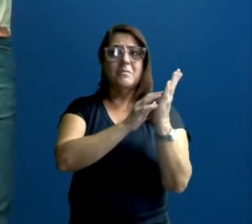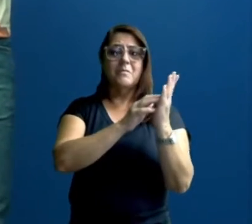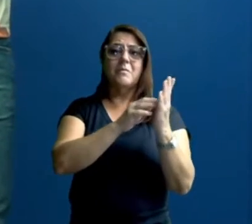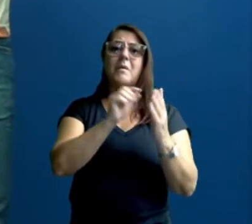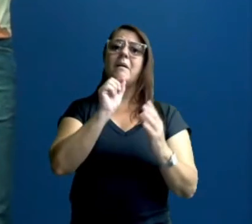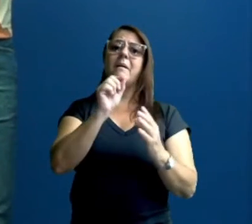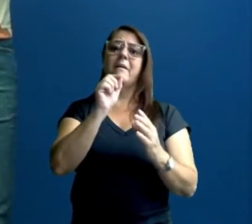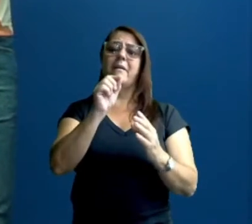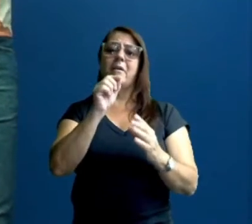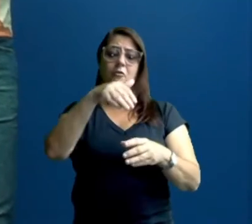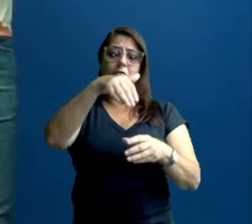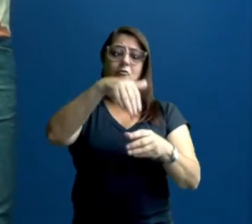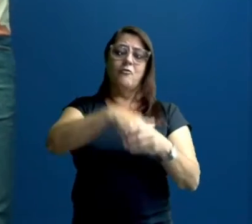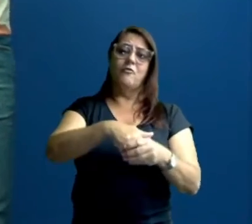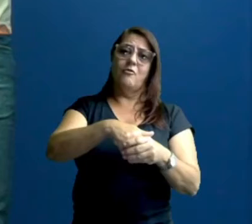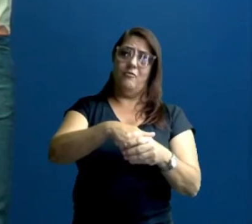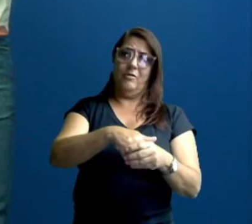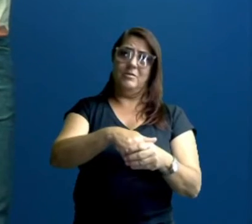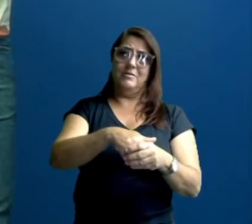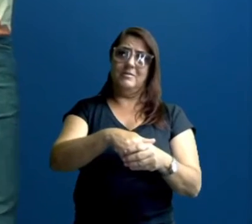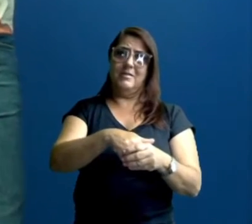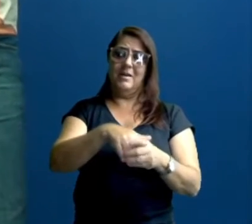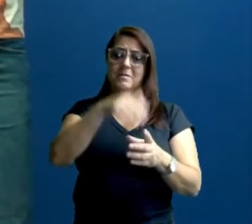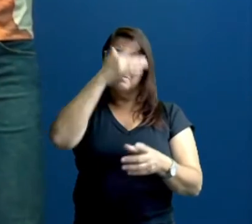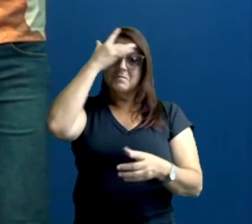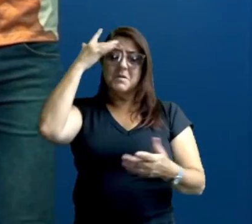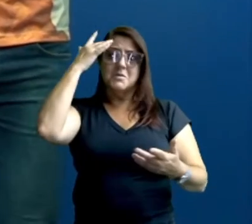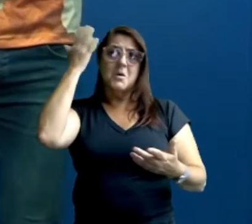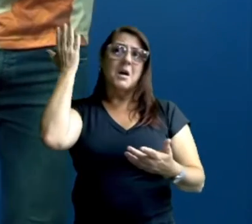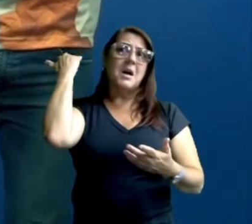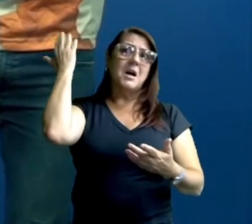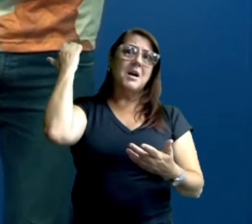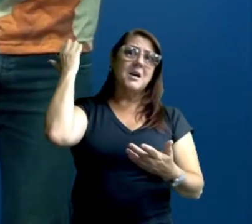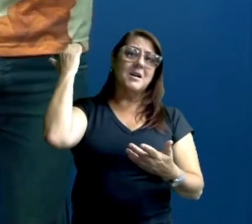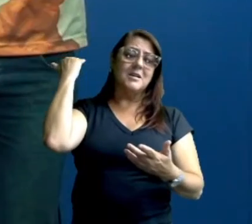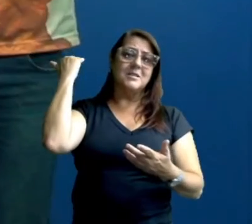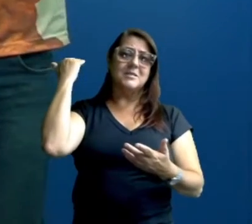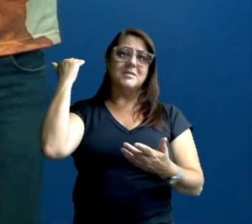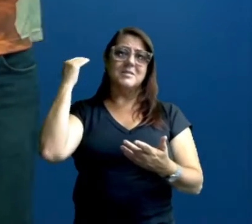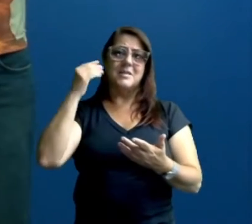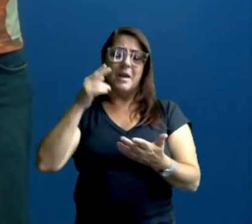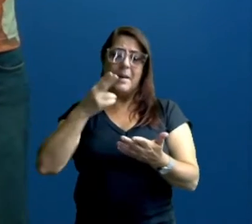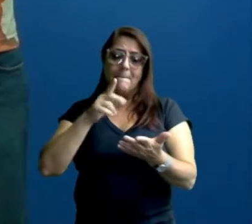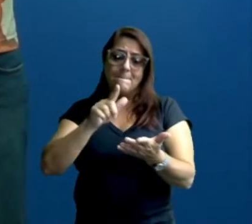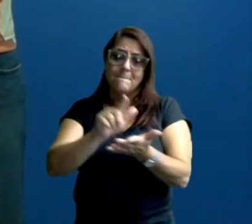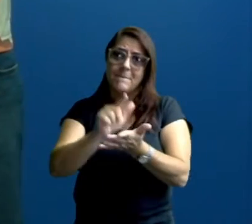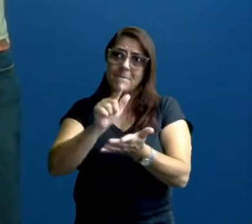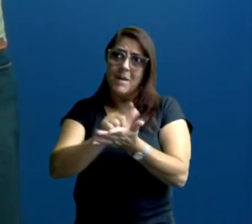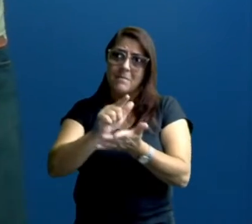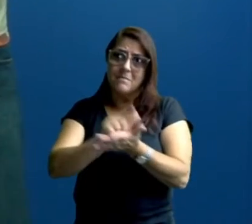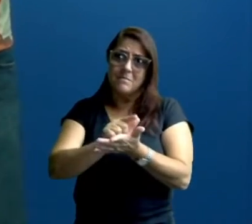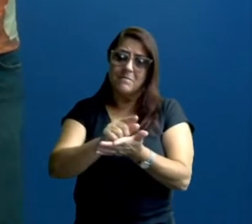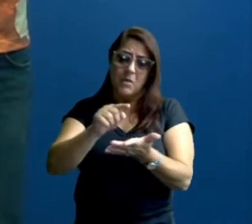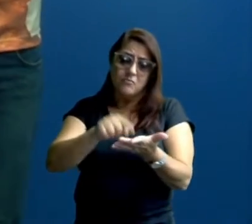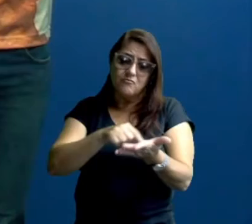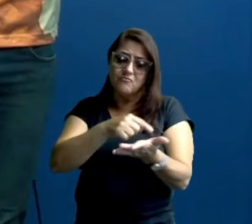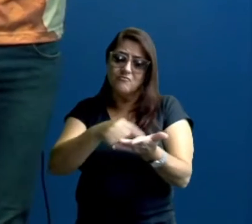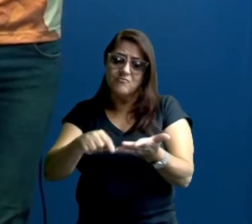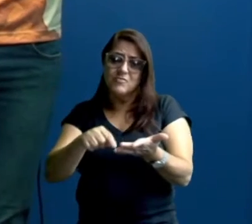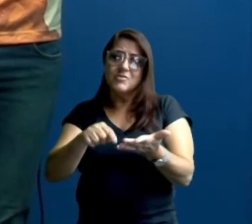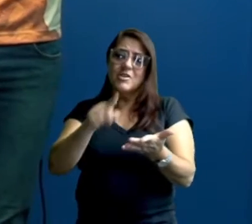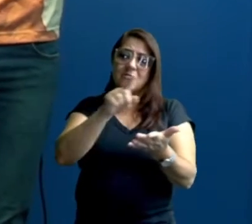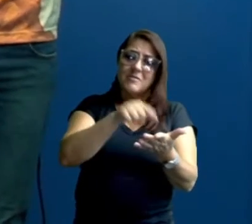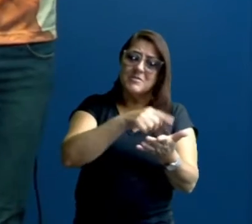para exercermos a nossa cidadania através do voto, né? Antigamente a gente tinha aquele voto lá na cédula, voto de papel, e ao longo